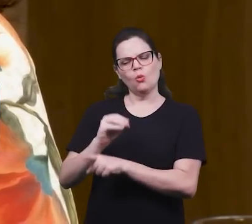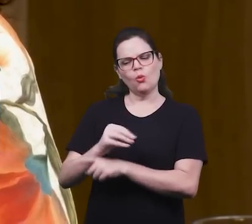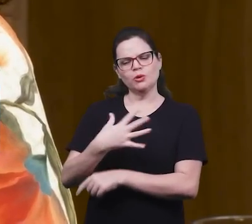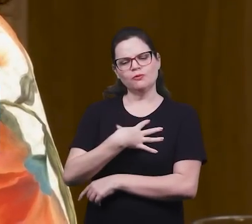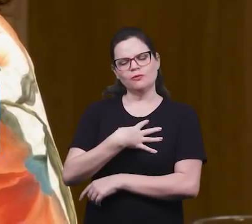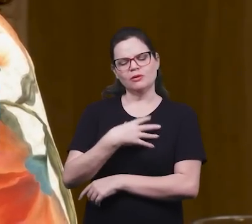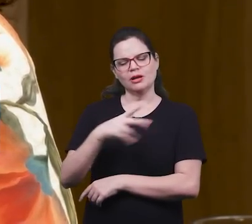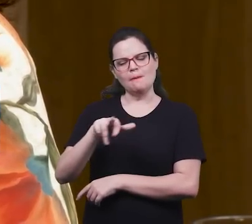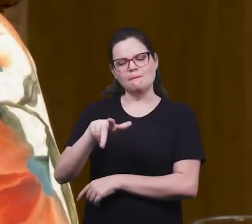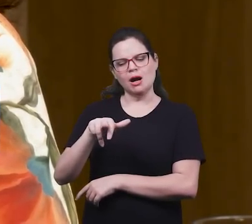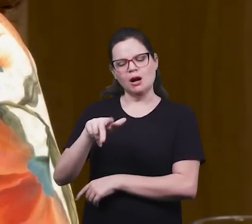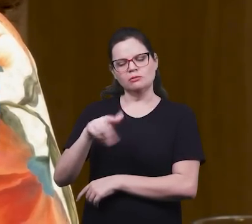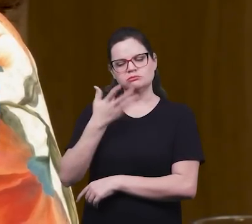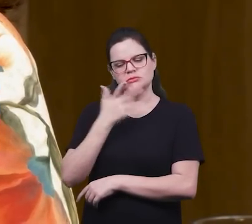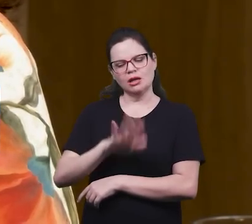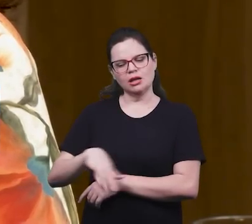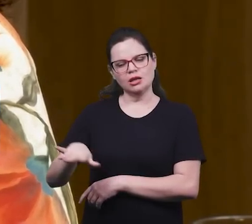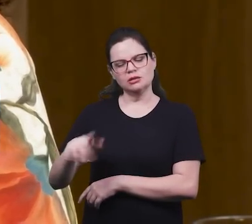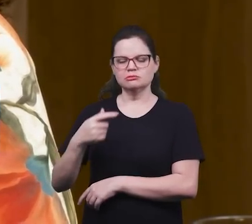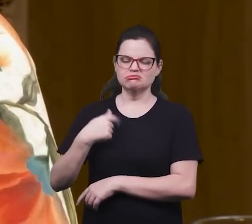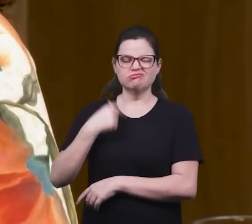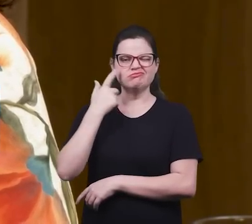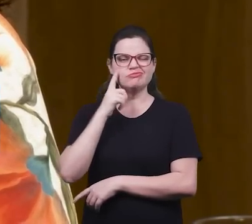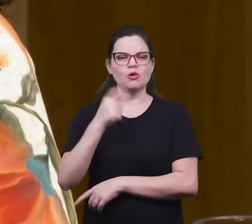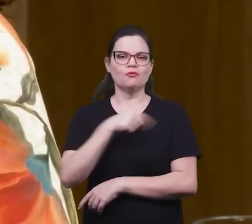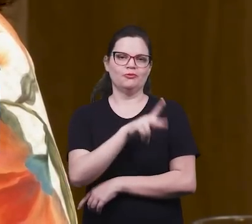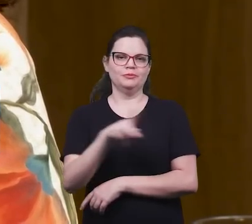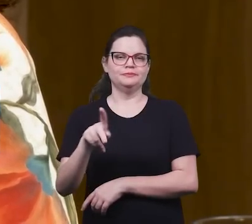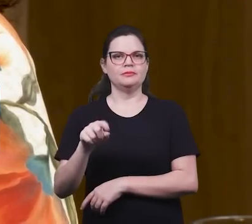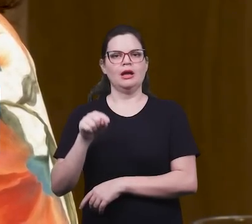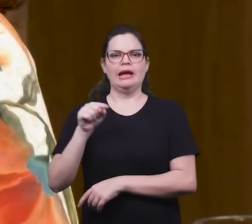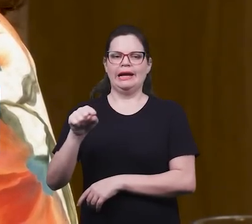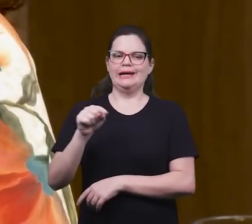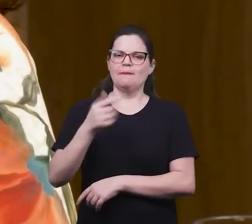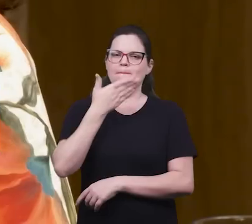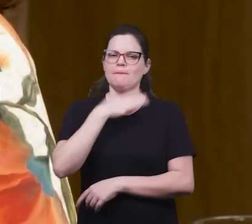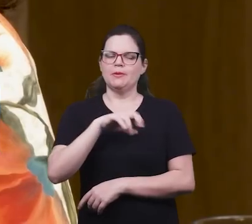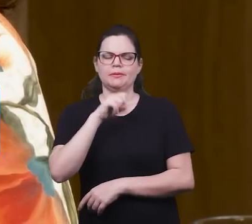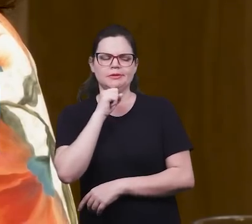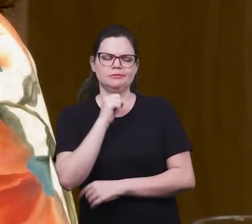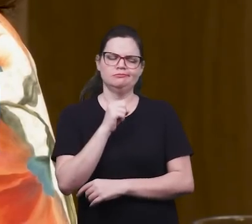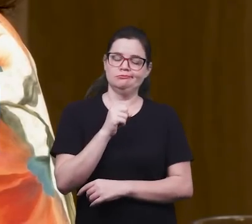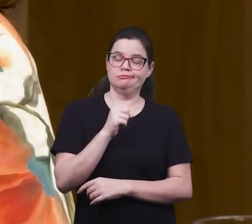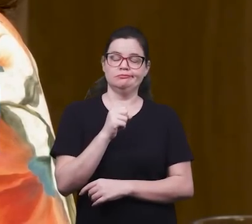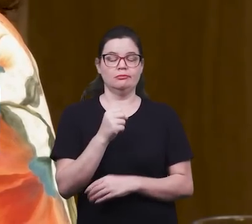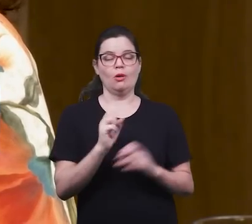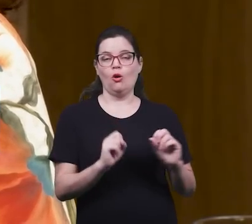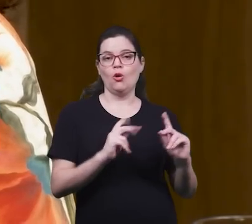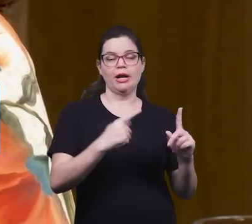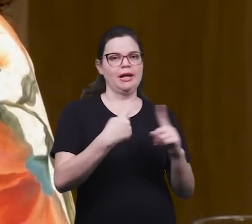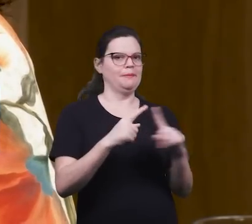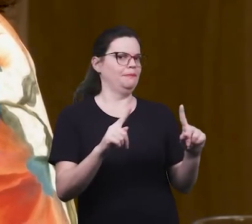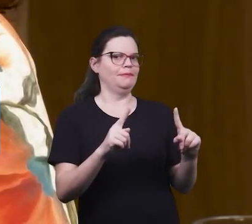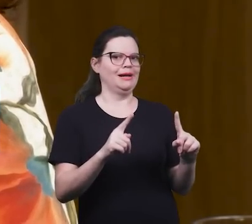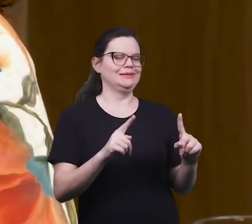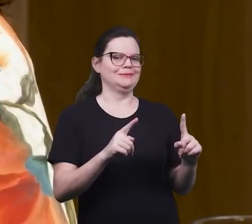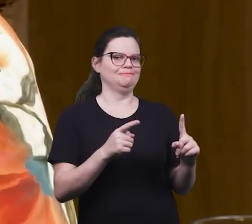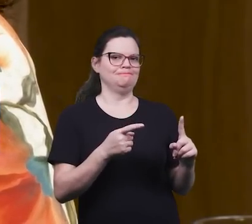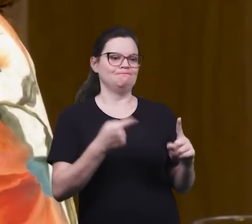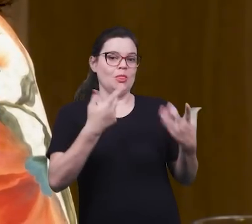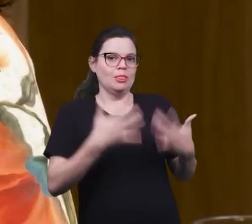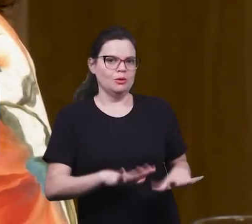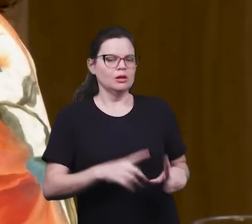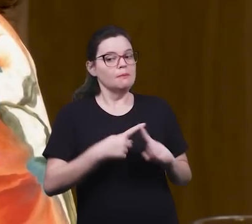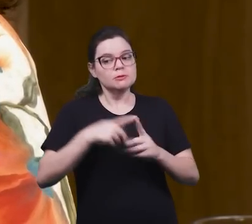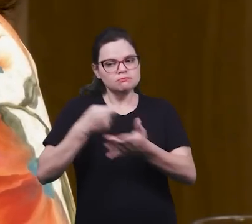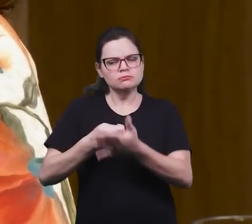Aí ele foi um pouco mais flexível, minha mãe dando apoio, ele, mesmo assim, ele achou desnecessário, aquela perca de tempo, né? Mas eu insisti, eu falei, não, eu